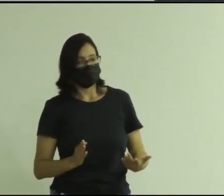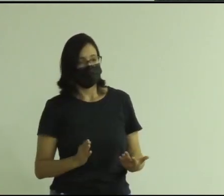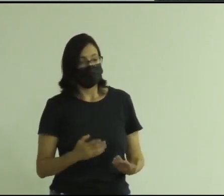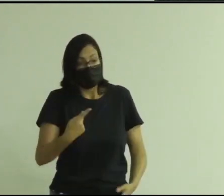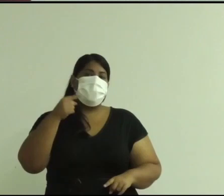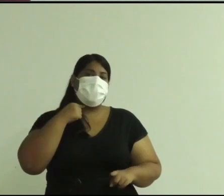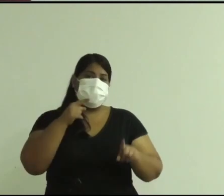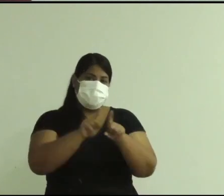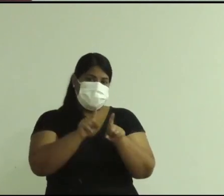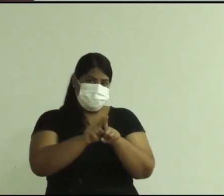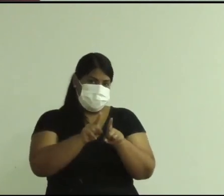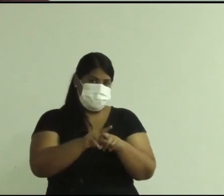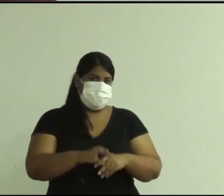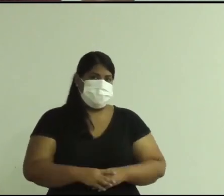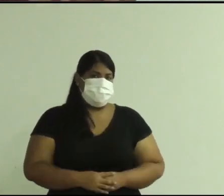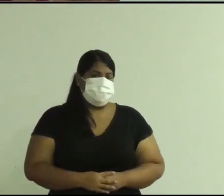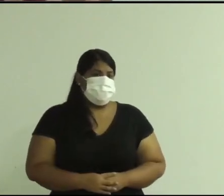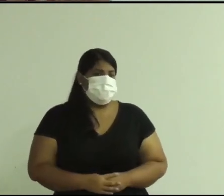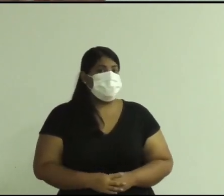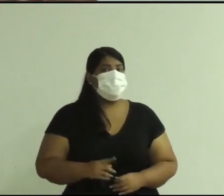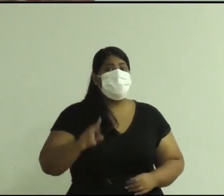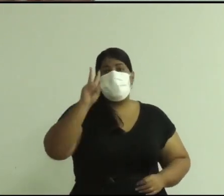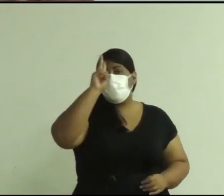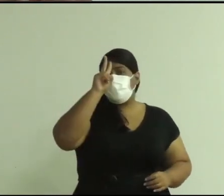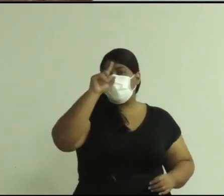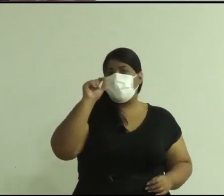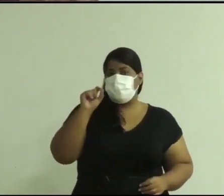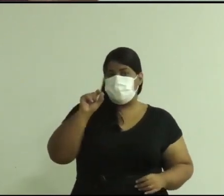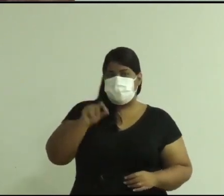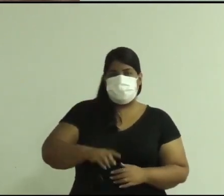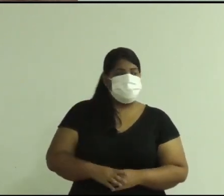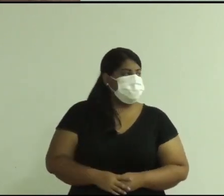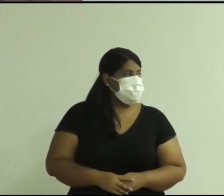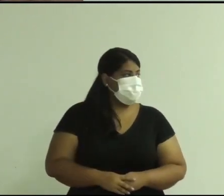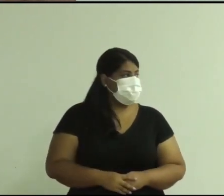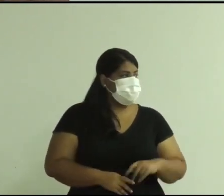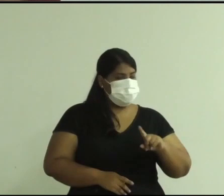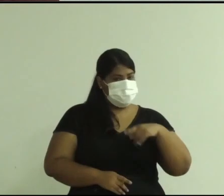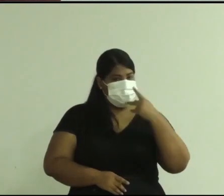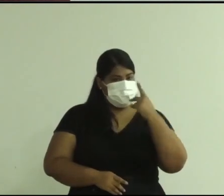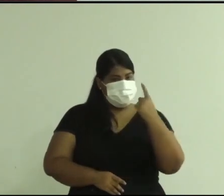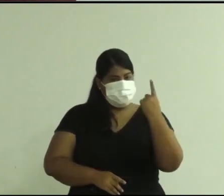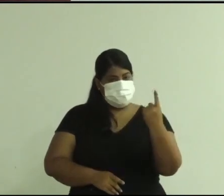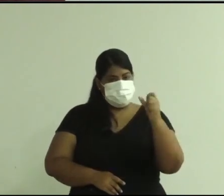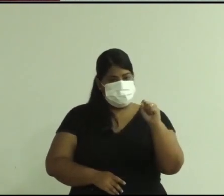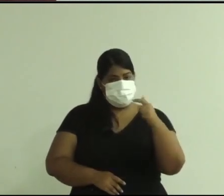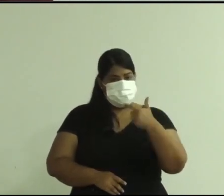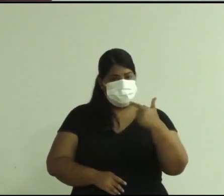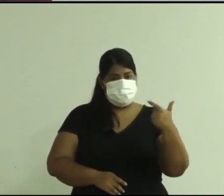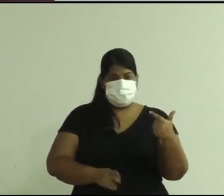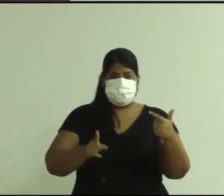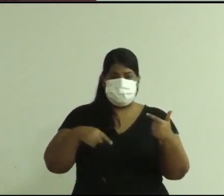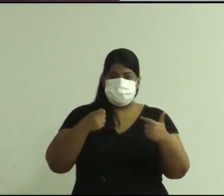esse enfrentamento. E lembrando que, se a gente está falando de 1822, a gente pode ir um